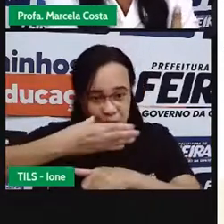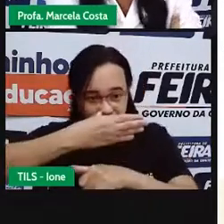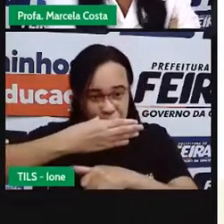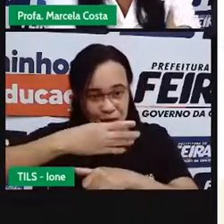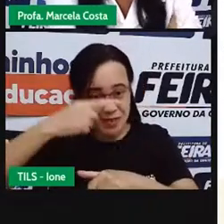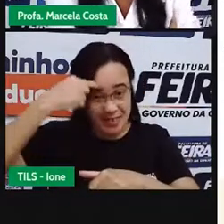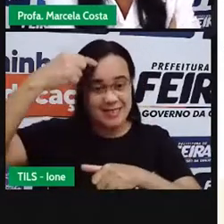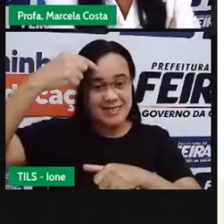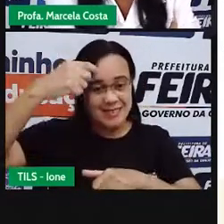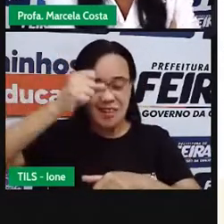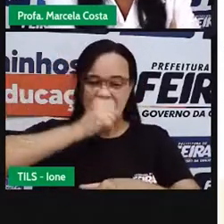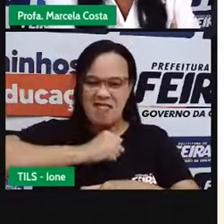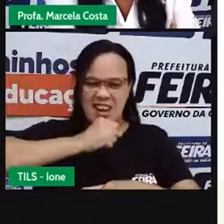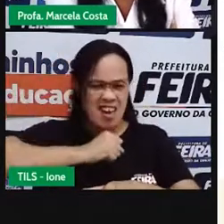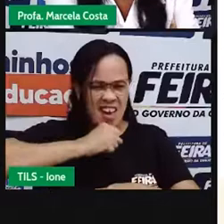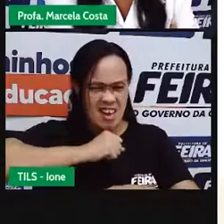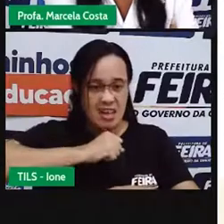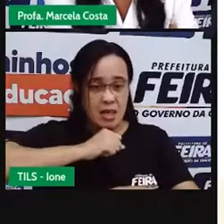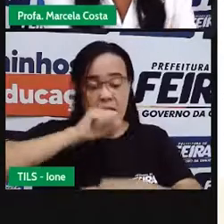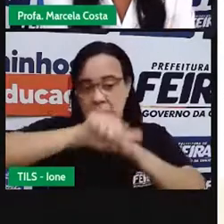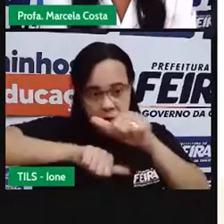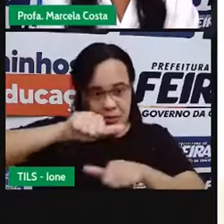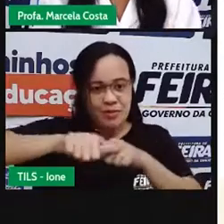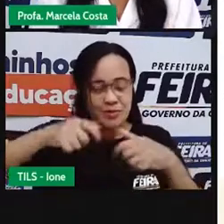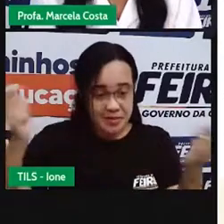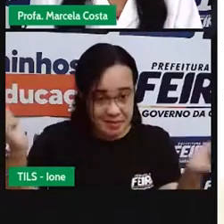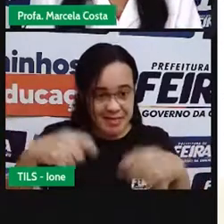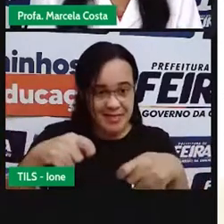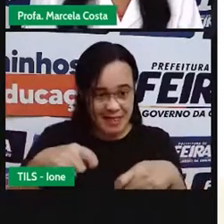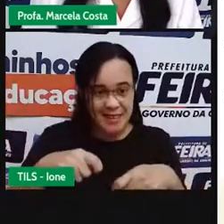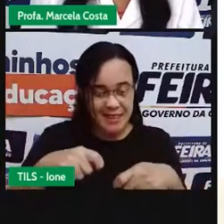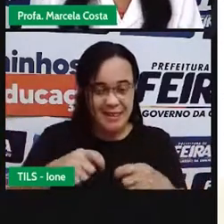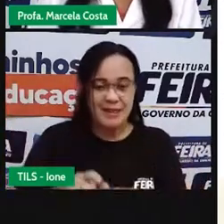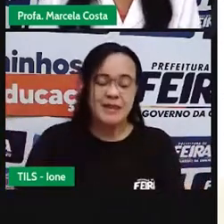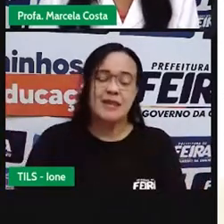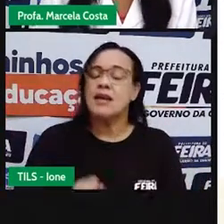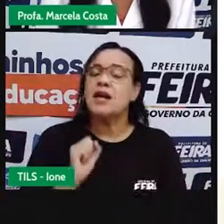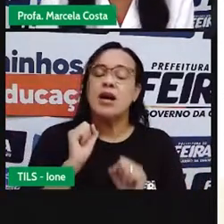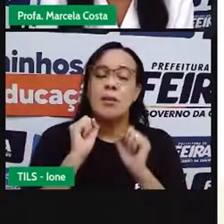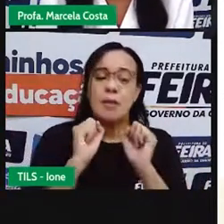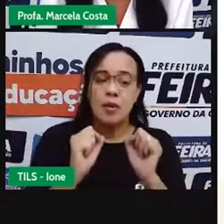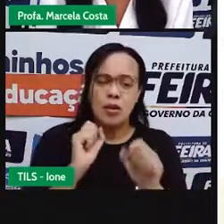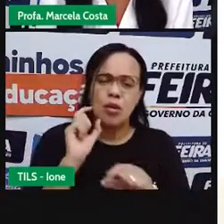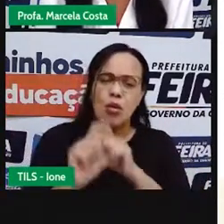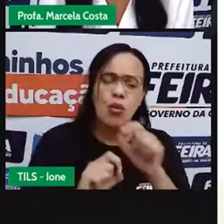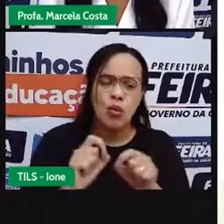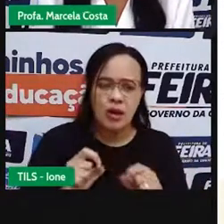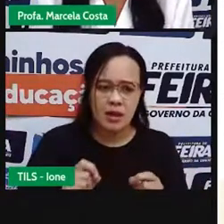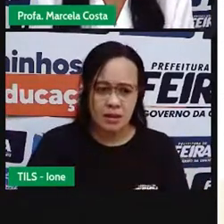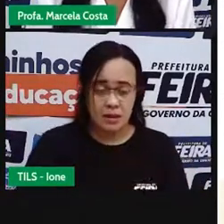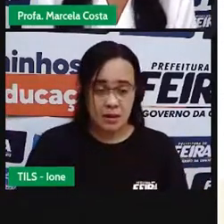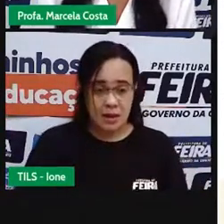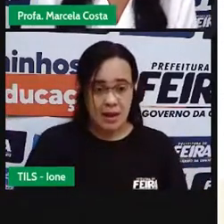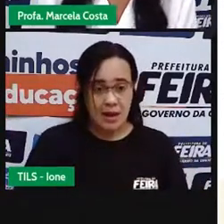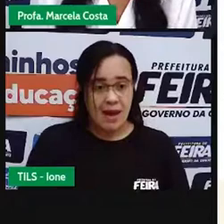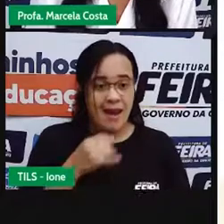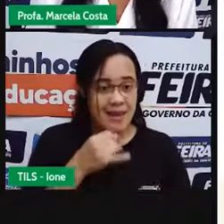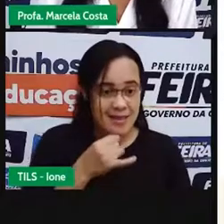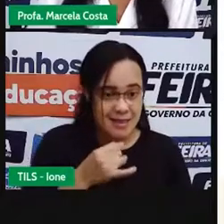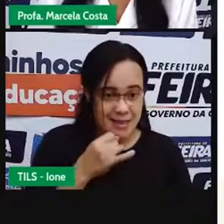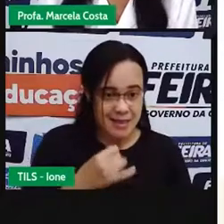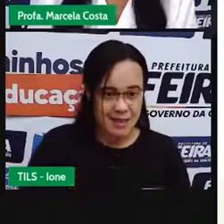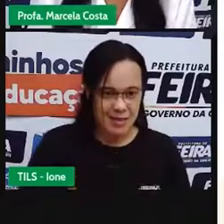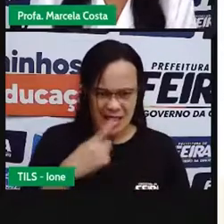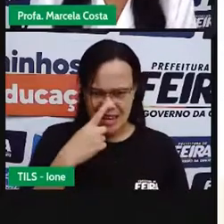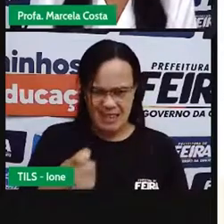pode dar outro destino para os resíduos que são produzidos nas nossas casas e que esse destino